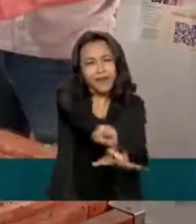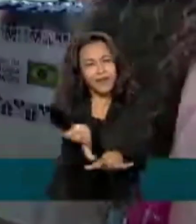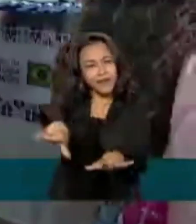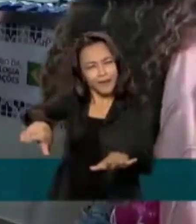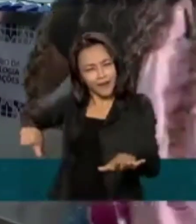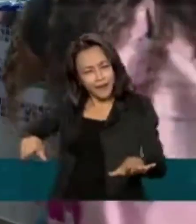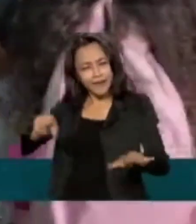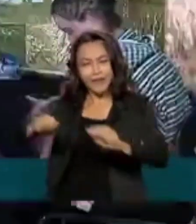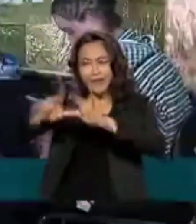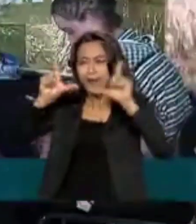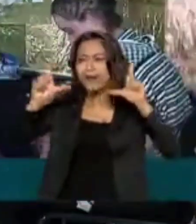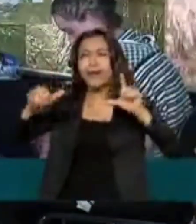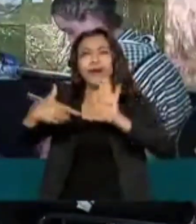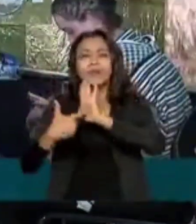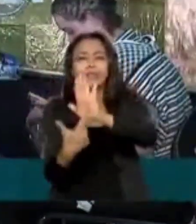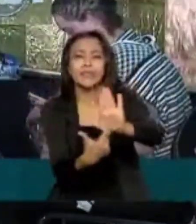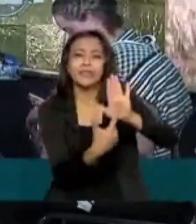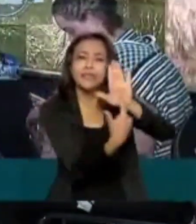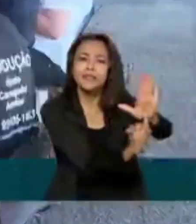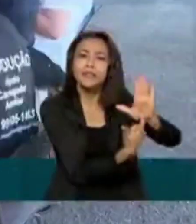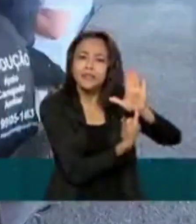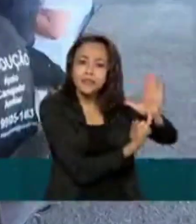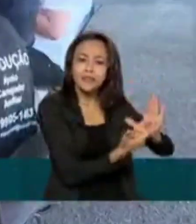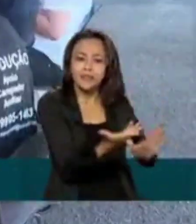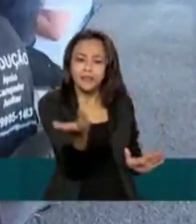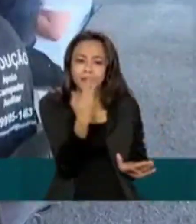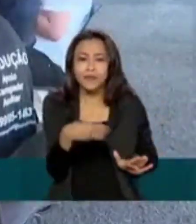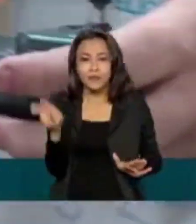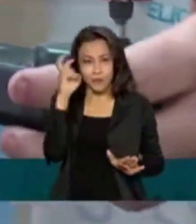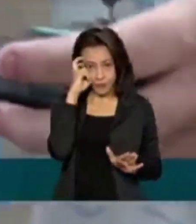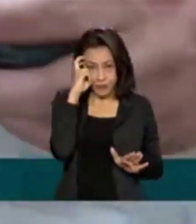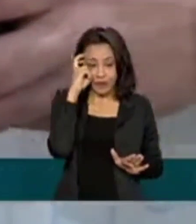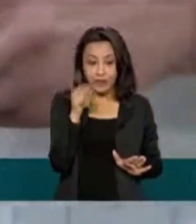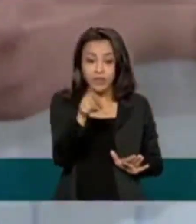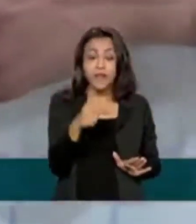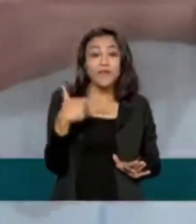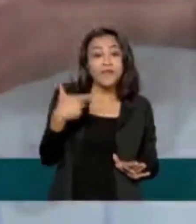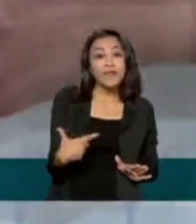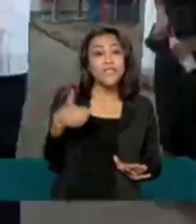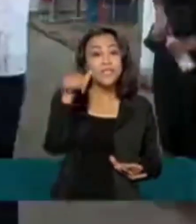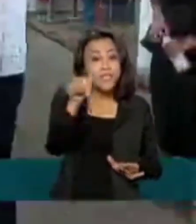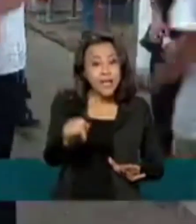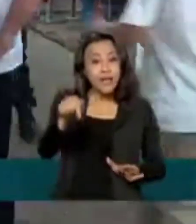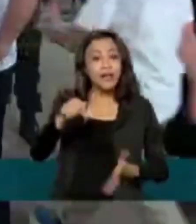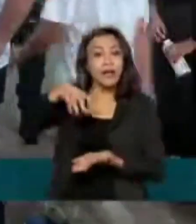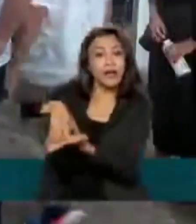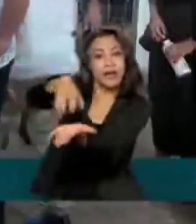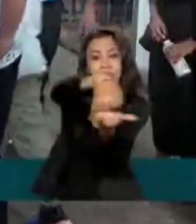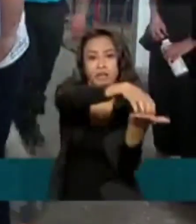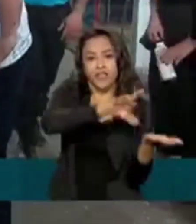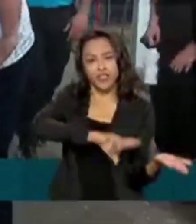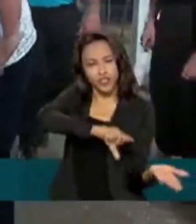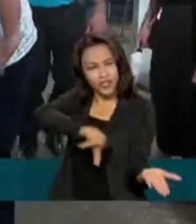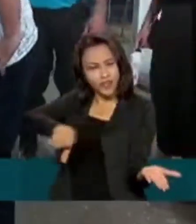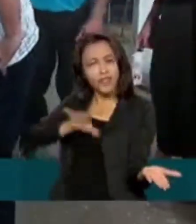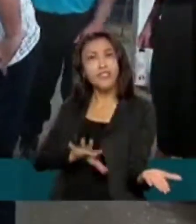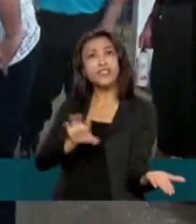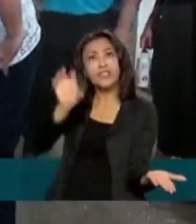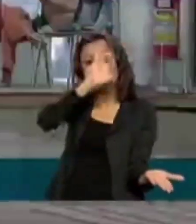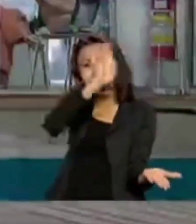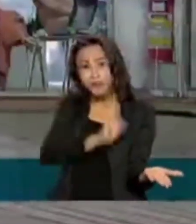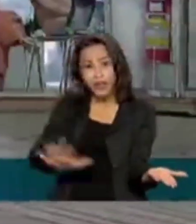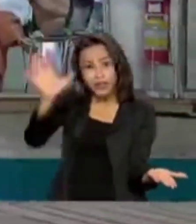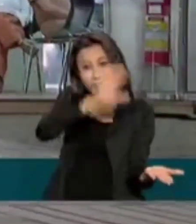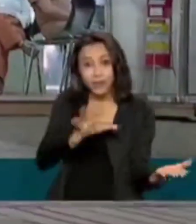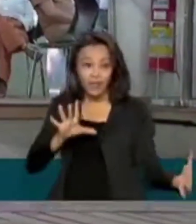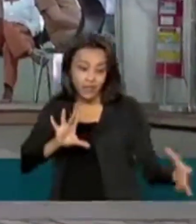interativas, painéis, conferências e apresentações culturais. 27 instituições de diferentes estados, vinculadas ao